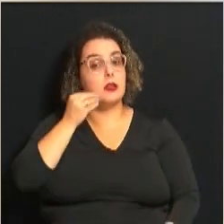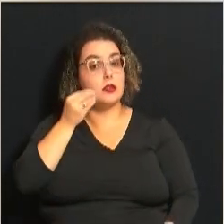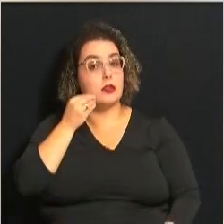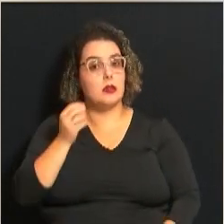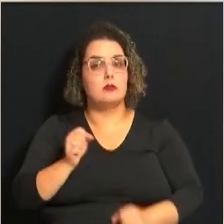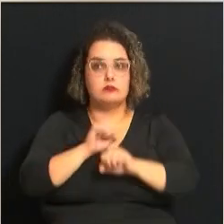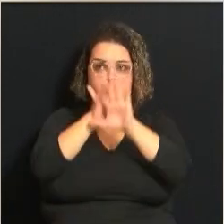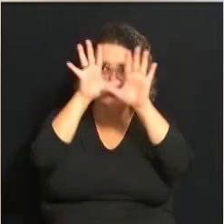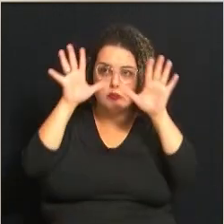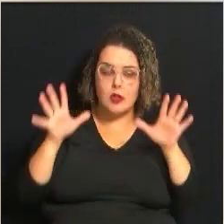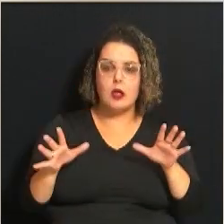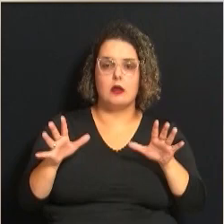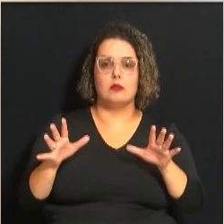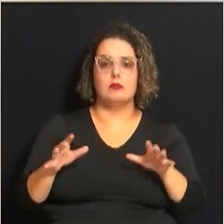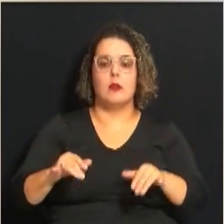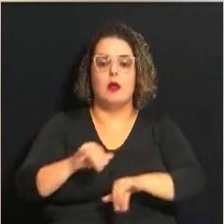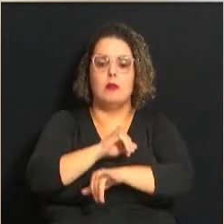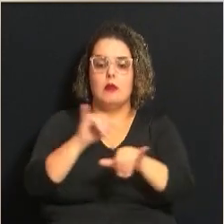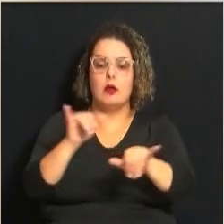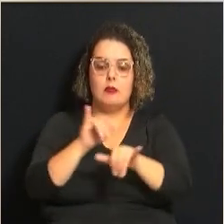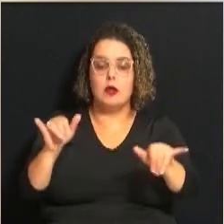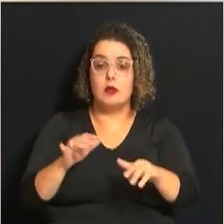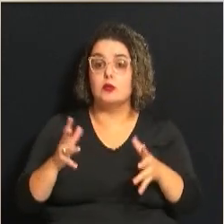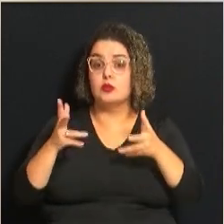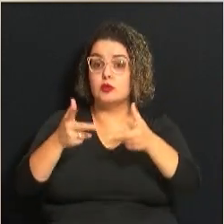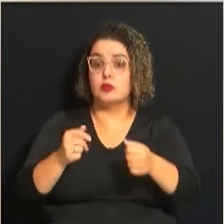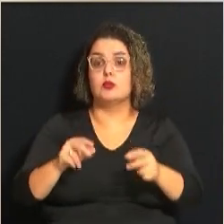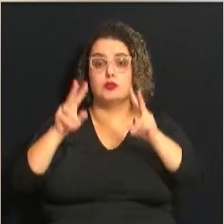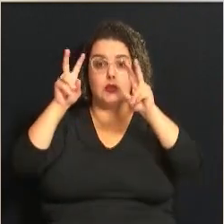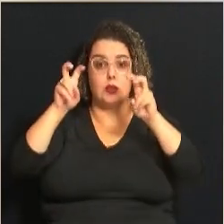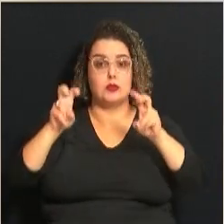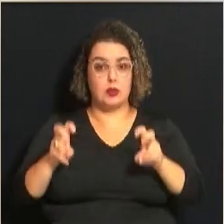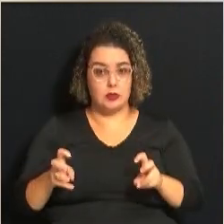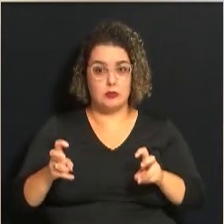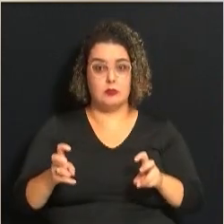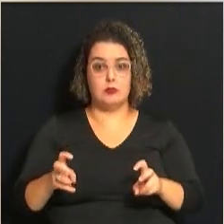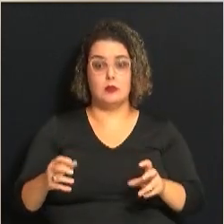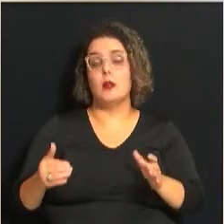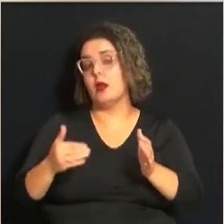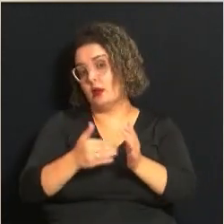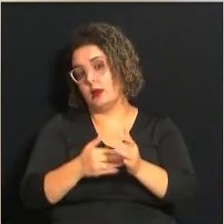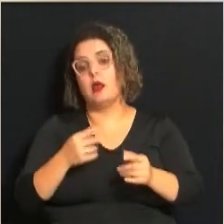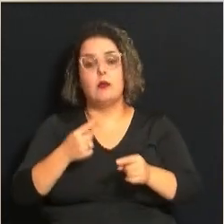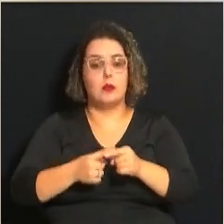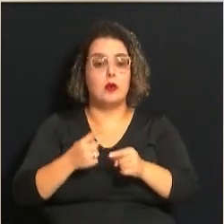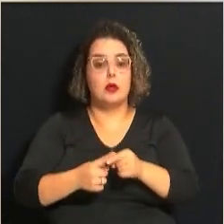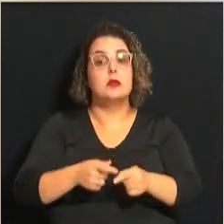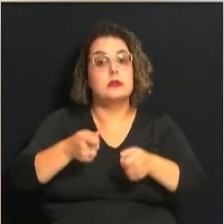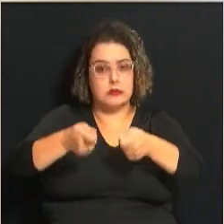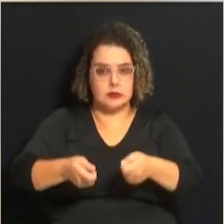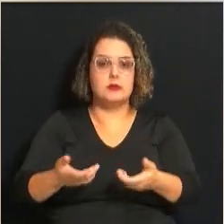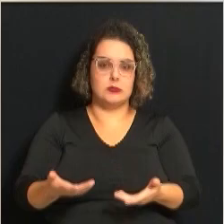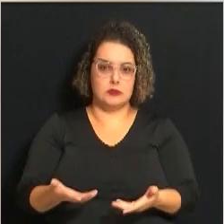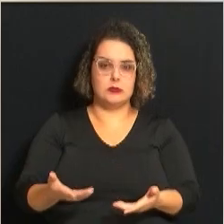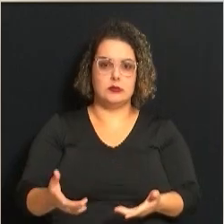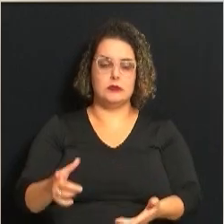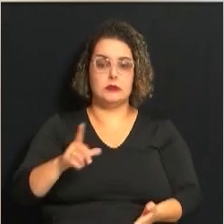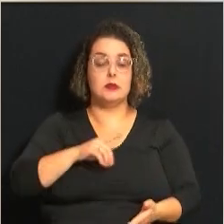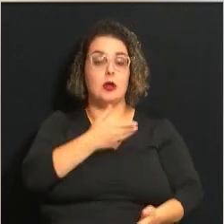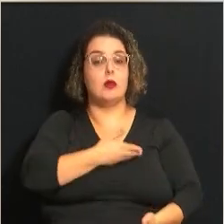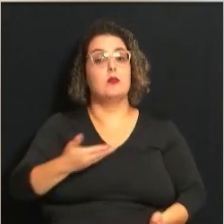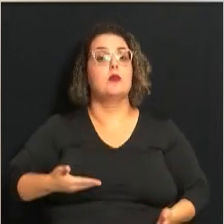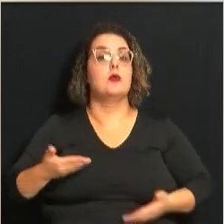ela tenta publicizar, divulgar todos os temas, até para poder garantir, até para poder termos um serviço público